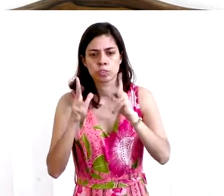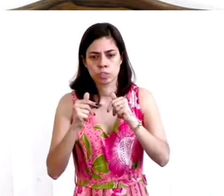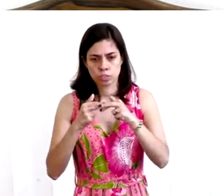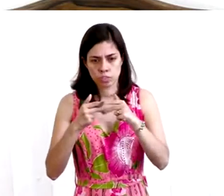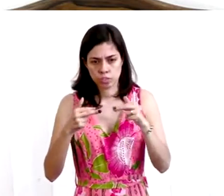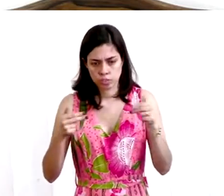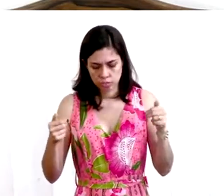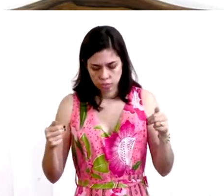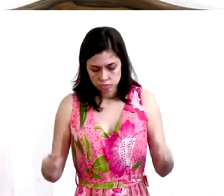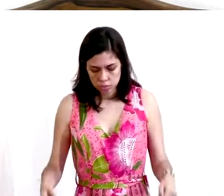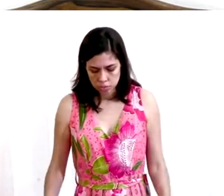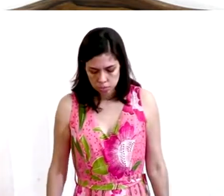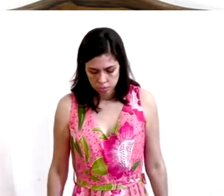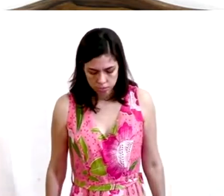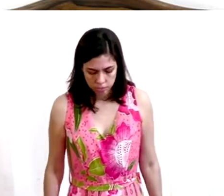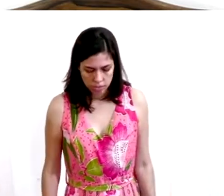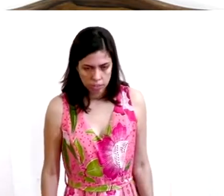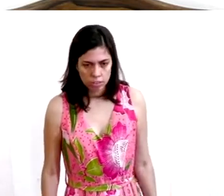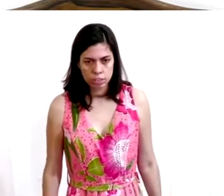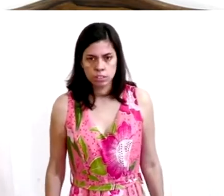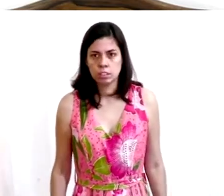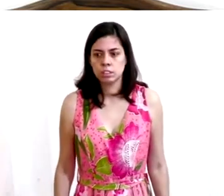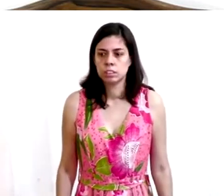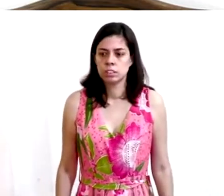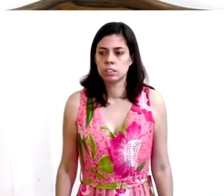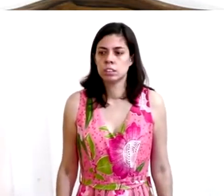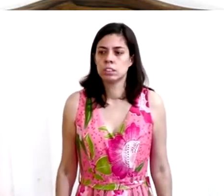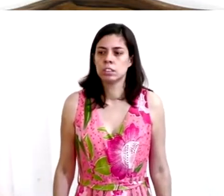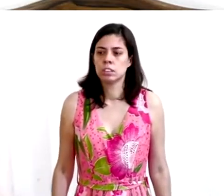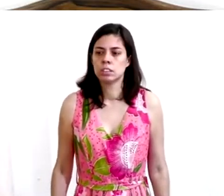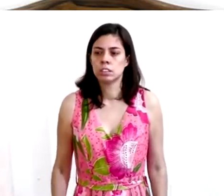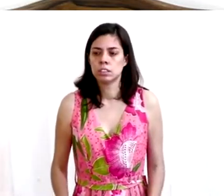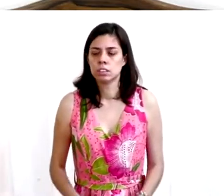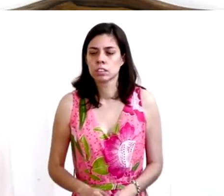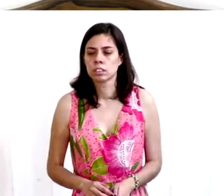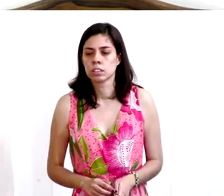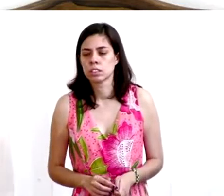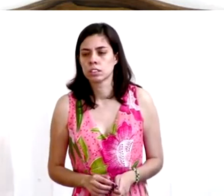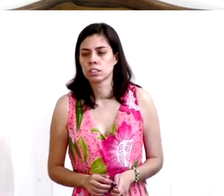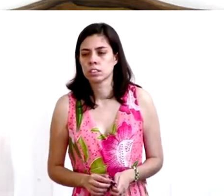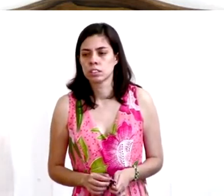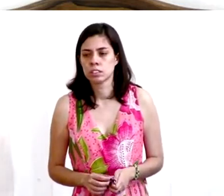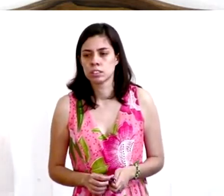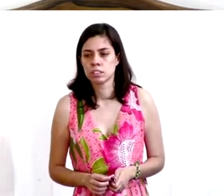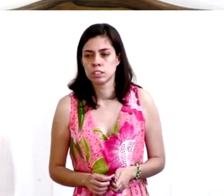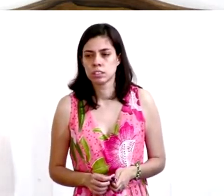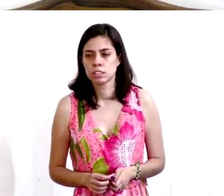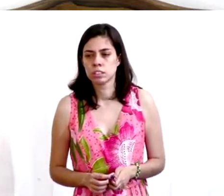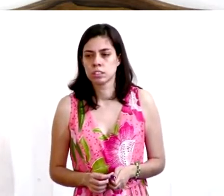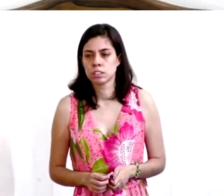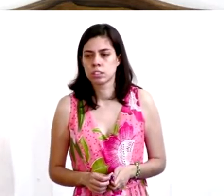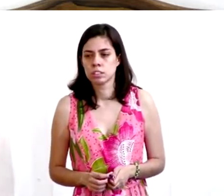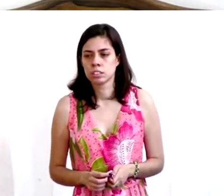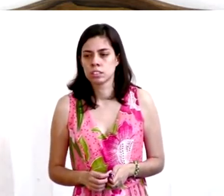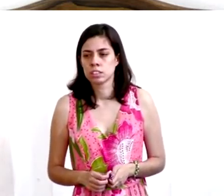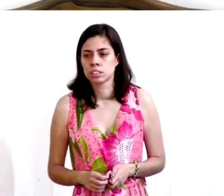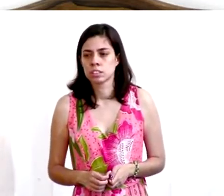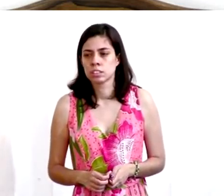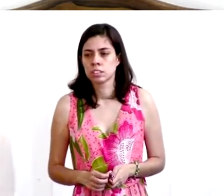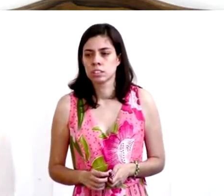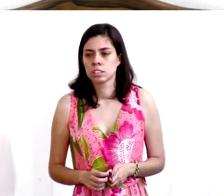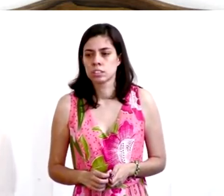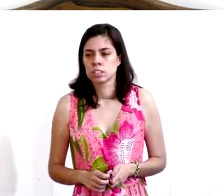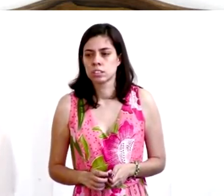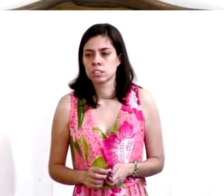aconteceu, desde a criação do mundo, a criação dos seres humanos e até mesmo a salvação.